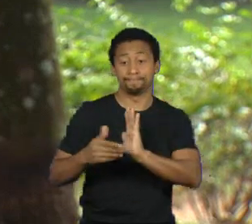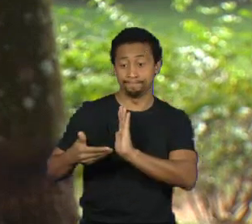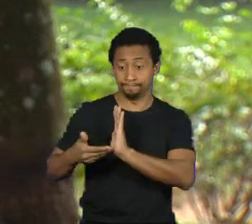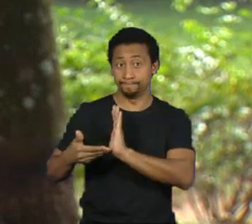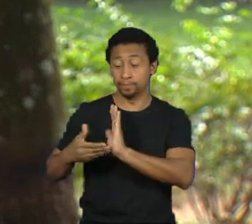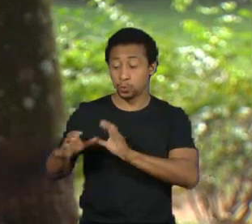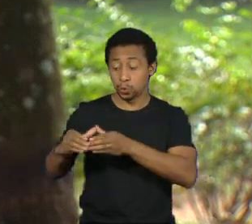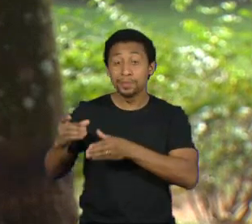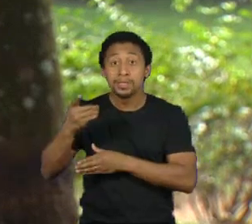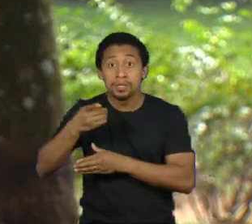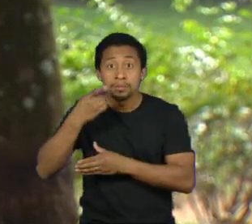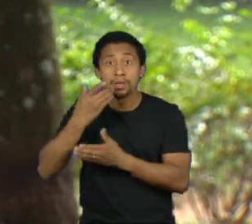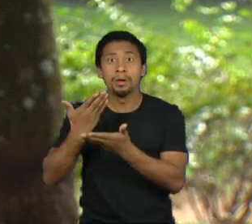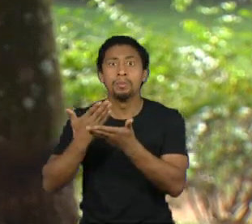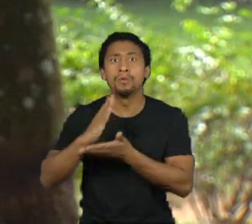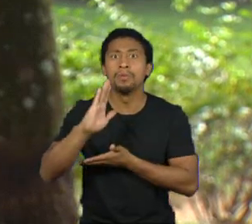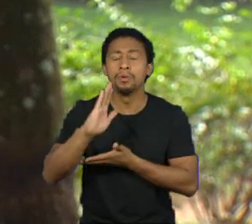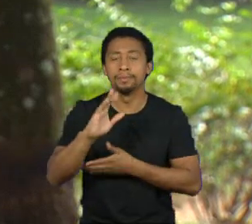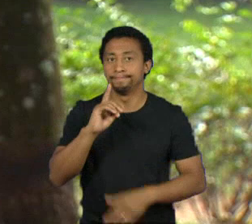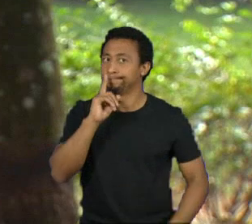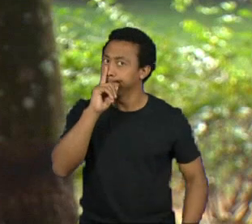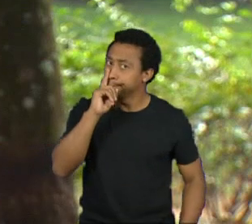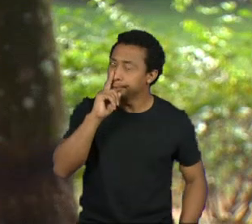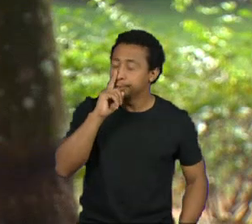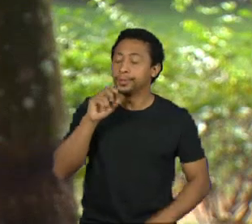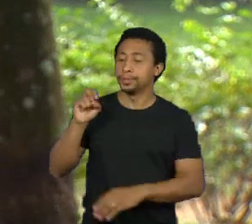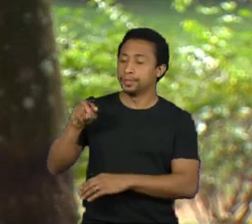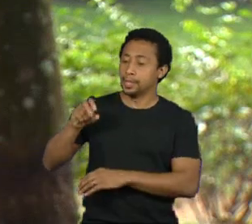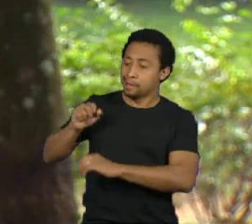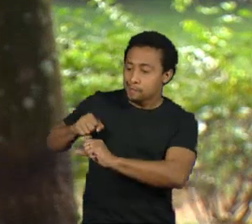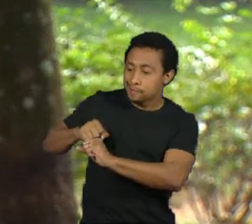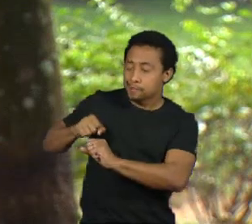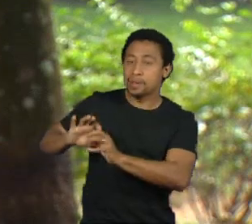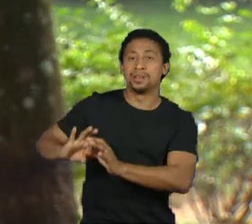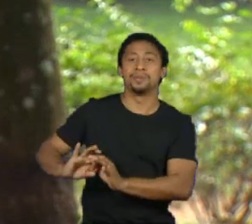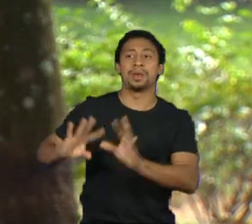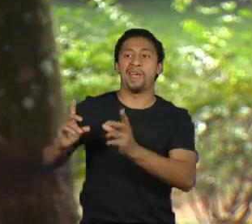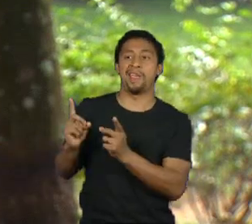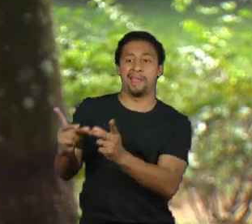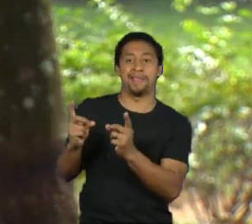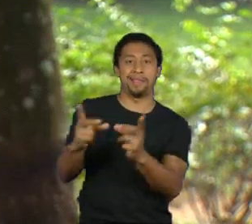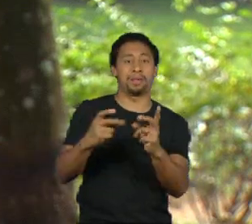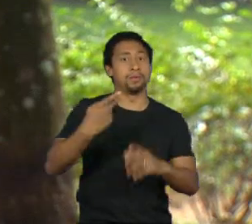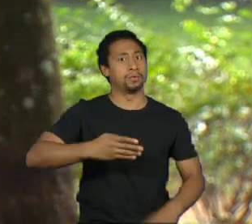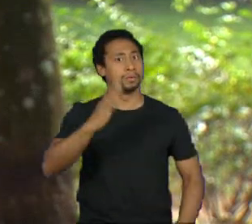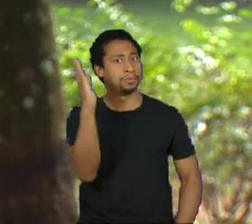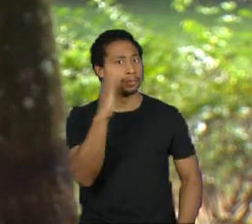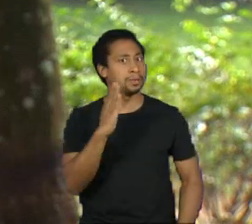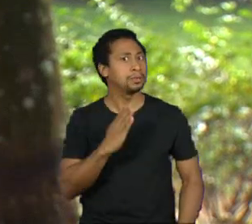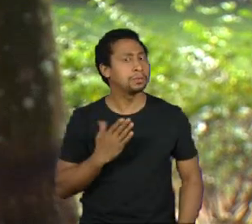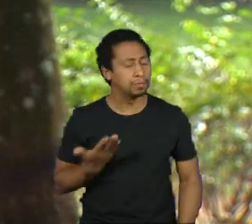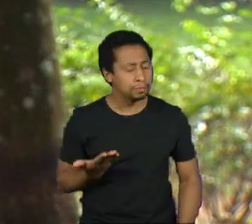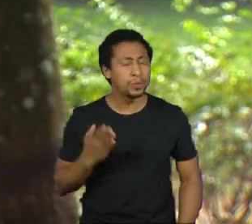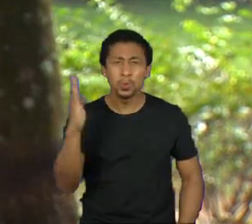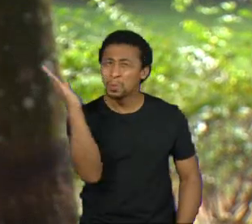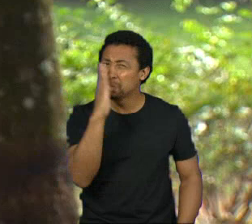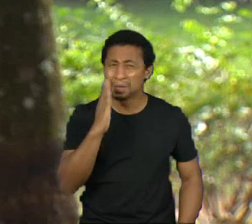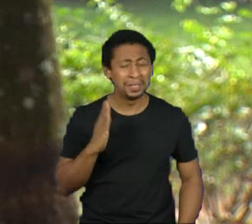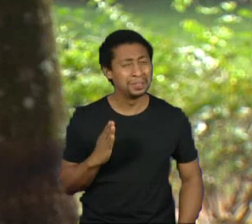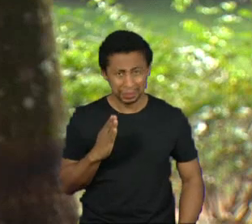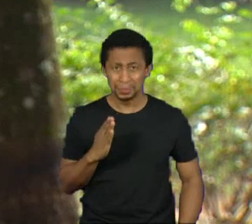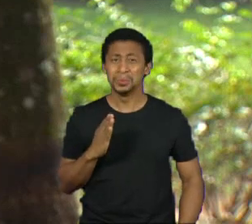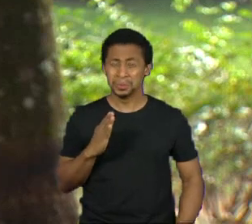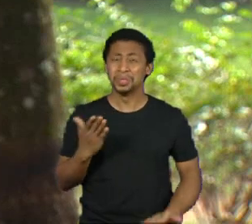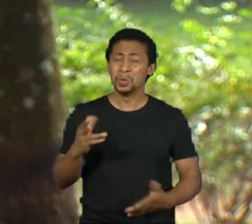Deputados torna ainda mais fácil a liberação e o uso de agrotóxicos no Brasil, um dos países que mais